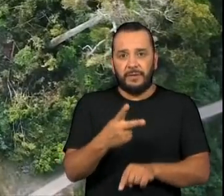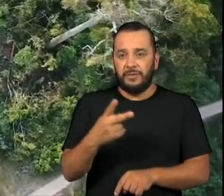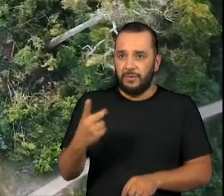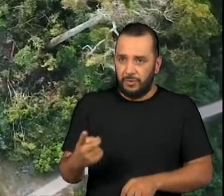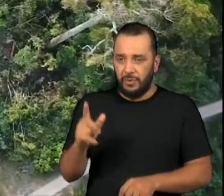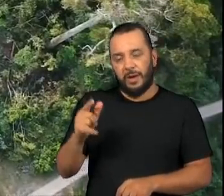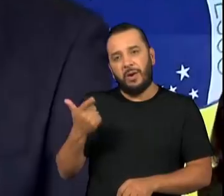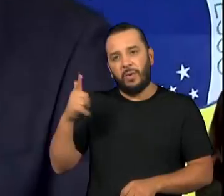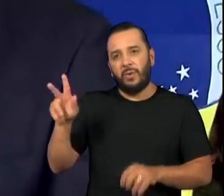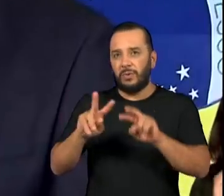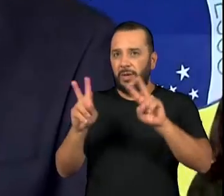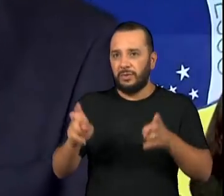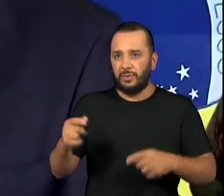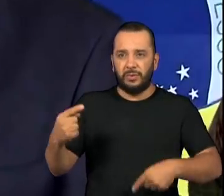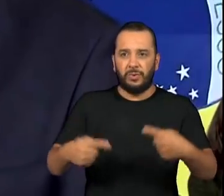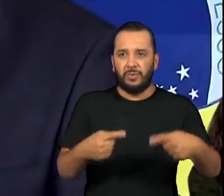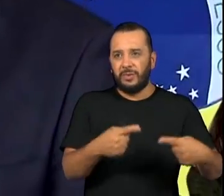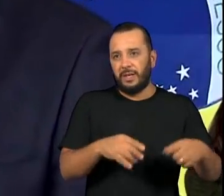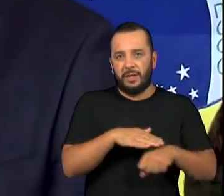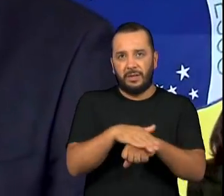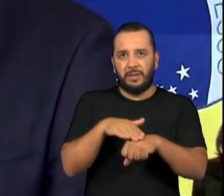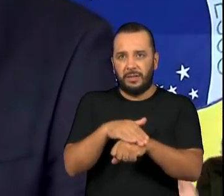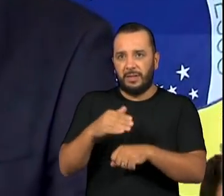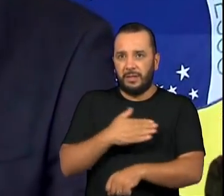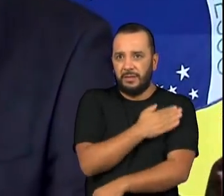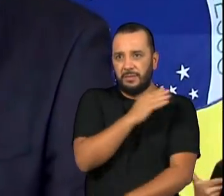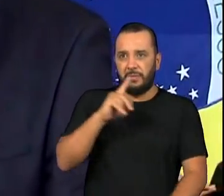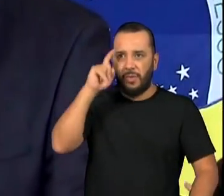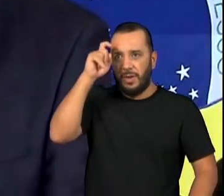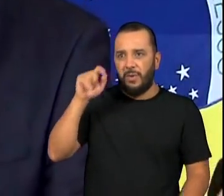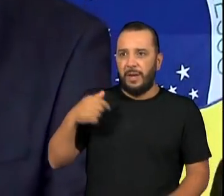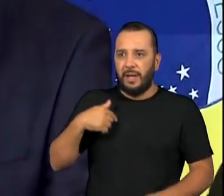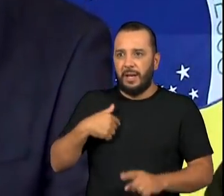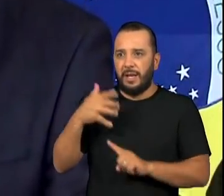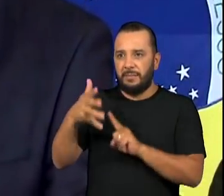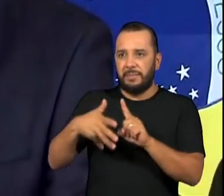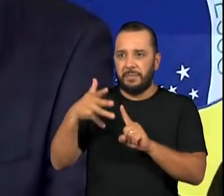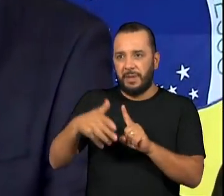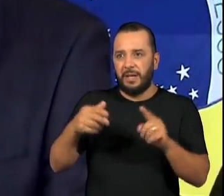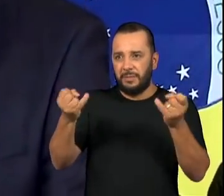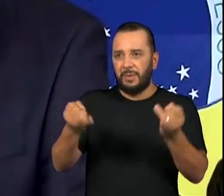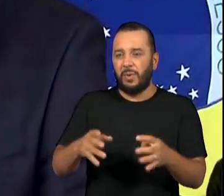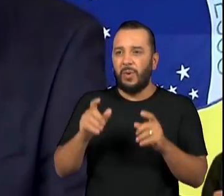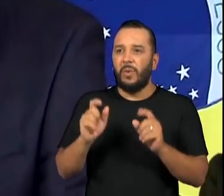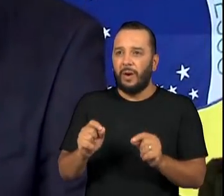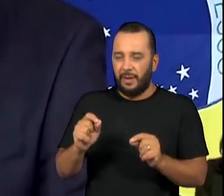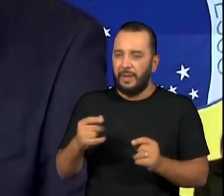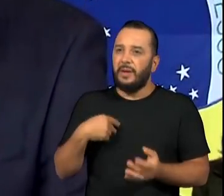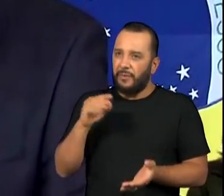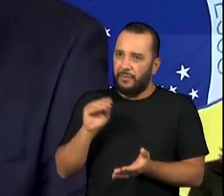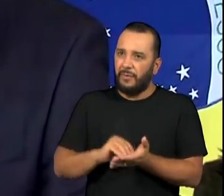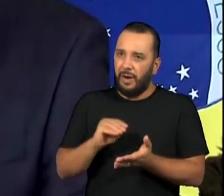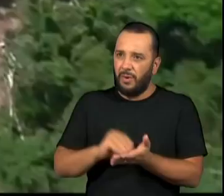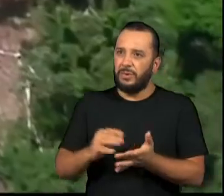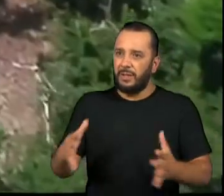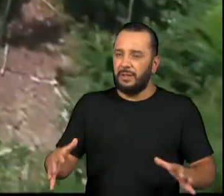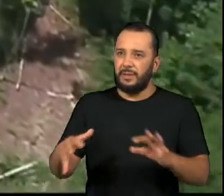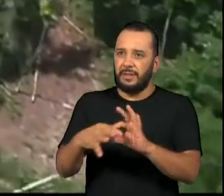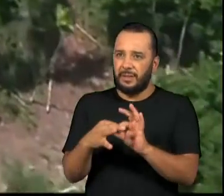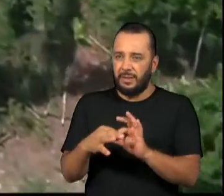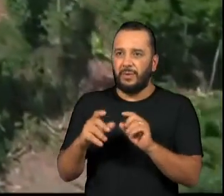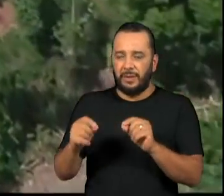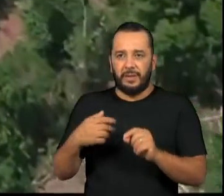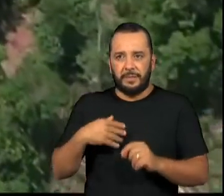assunto discutido com Hamilton Mourão. Em declaração à imprensa, o vice-presidente afirmou que houve falta de integração